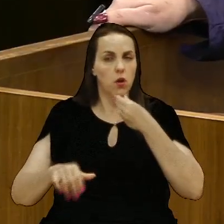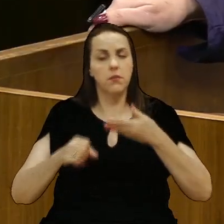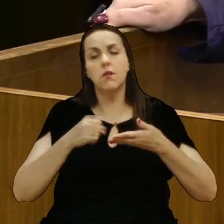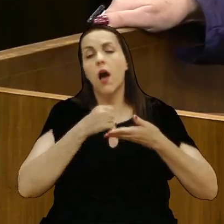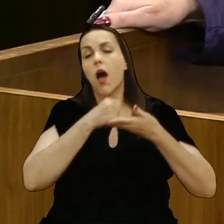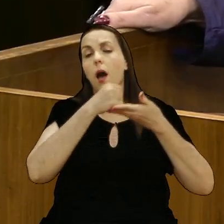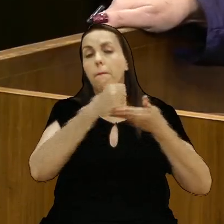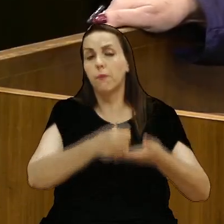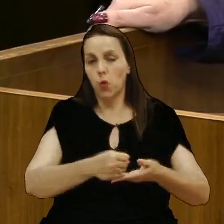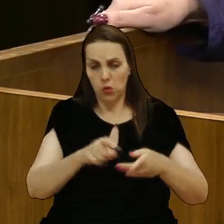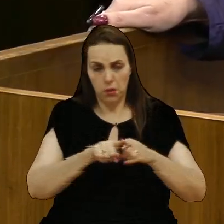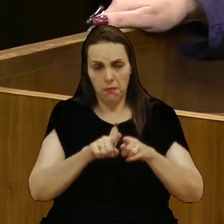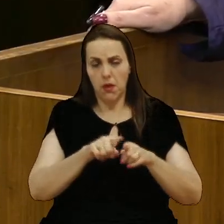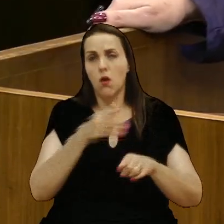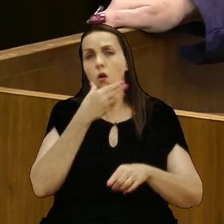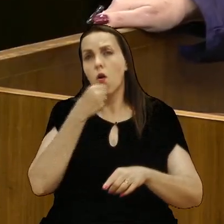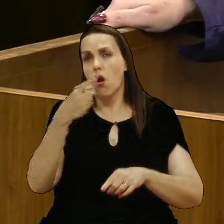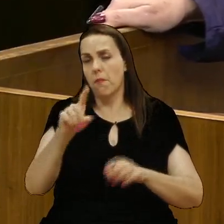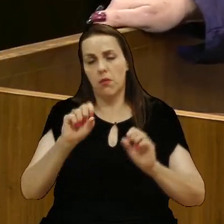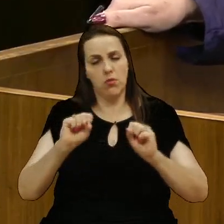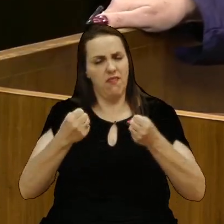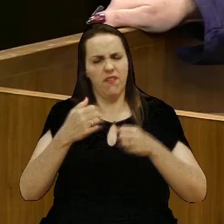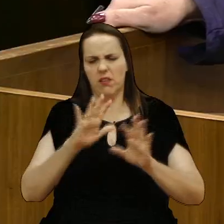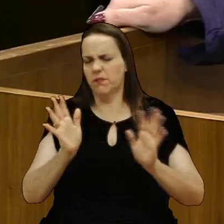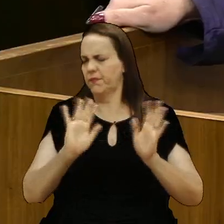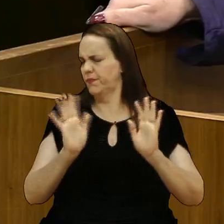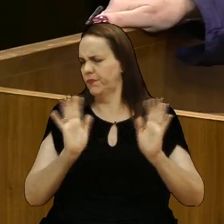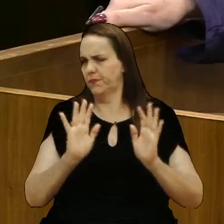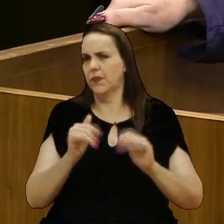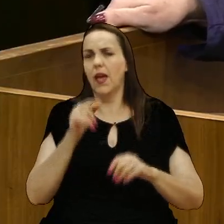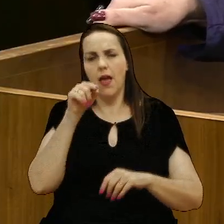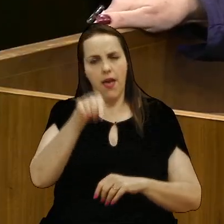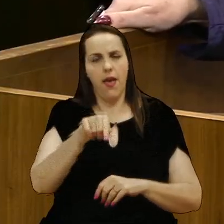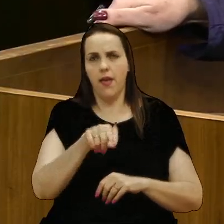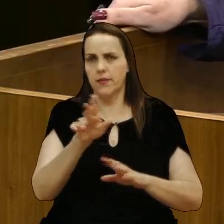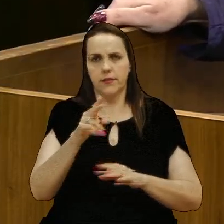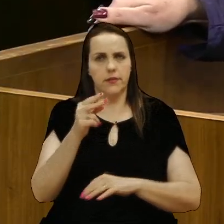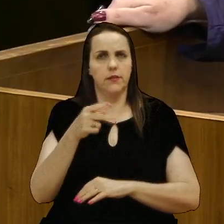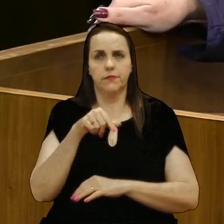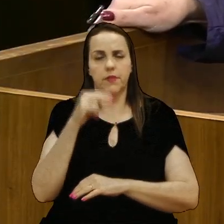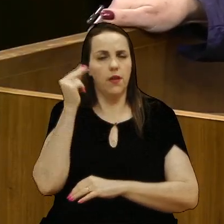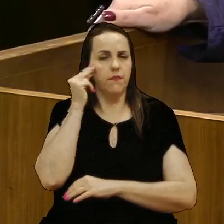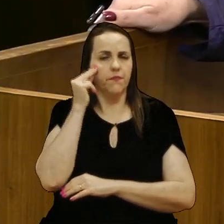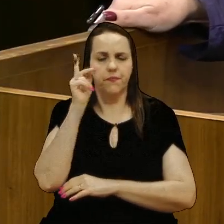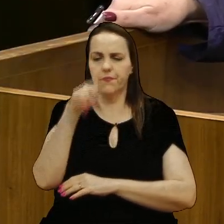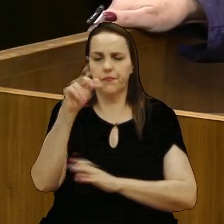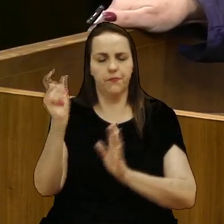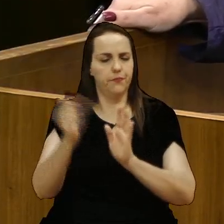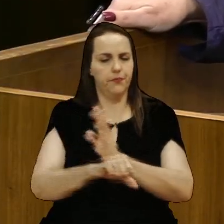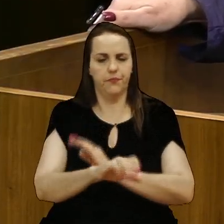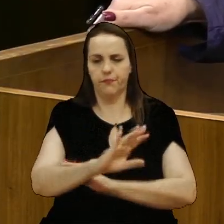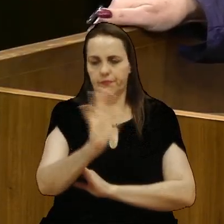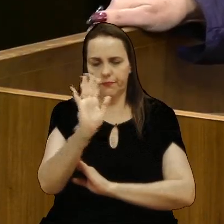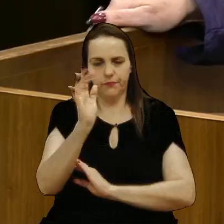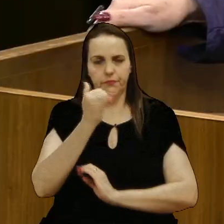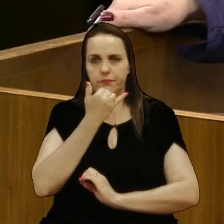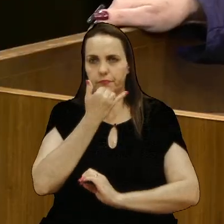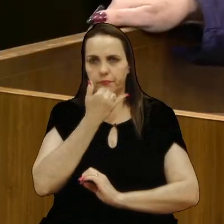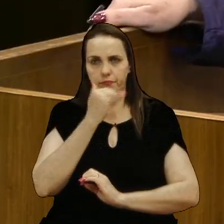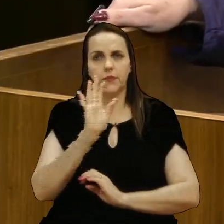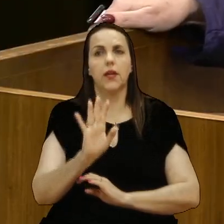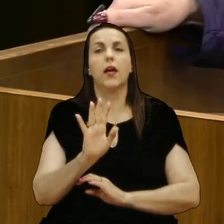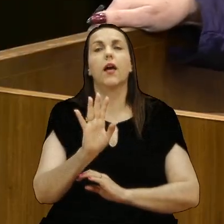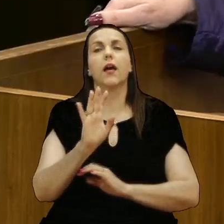apoiadores de homens que não defendem, que vêm dizer para mim, não, nessa o vereador pisou na bola. Então, acho que isso tem que